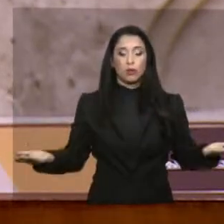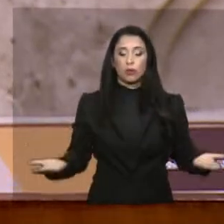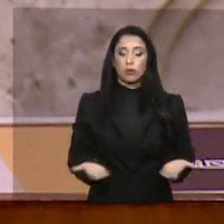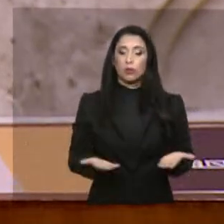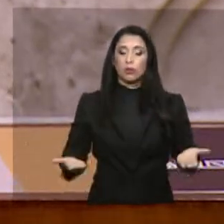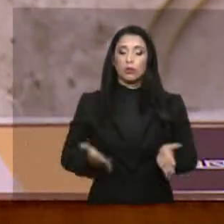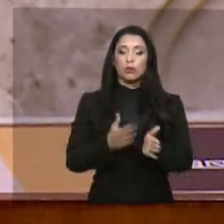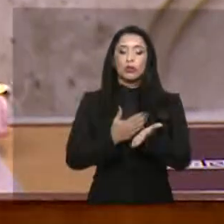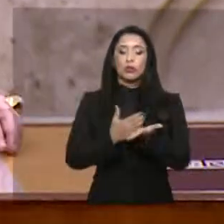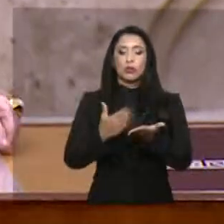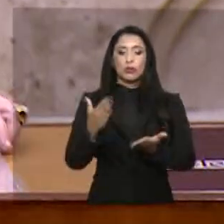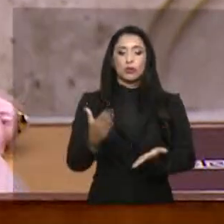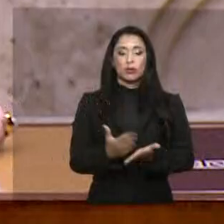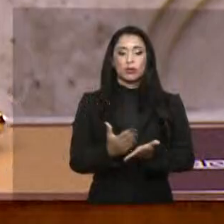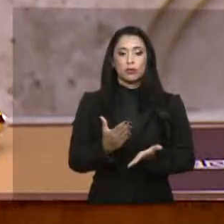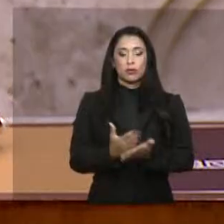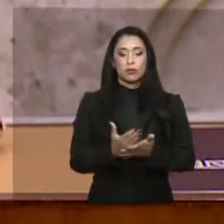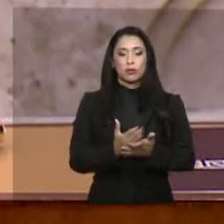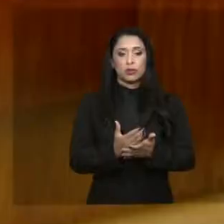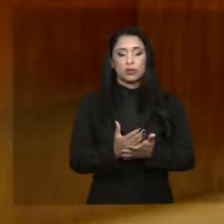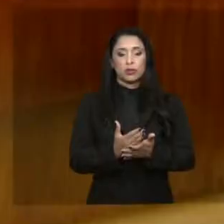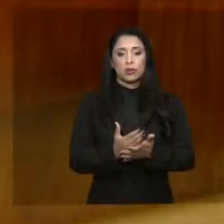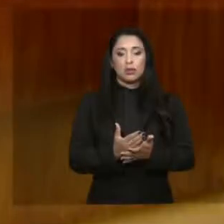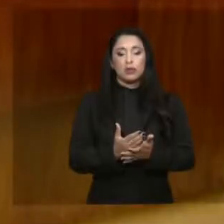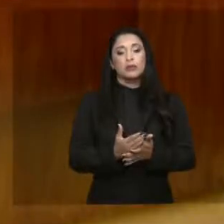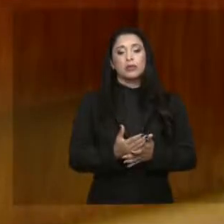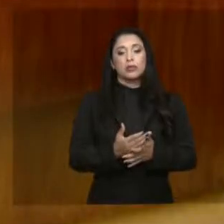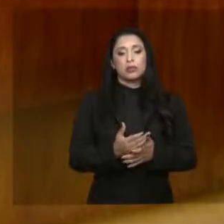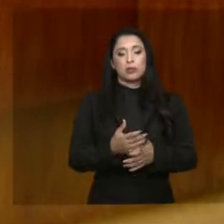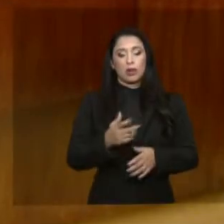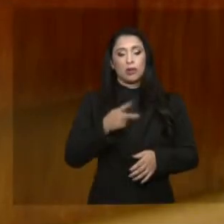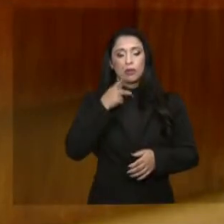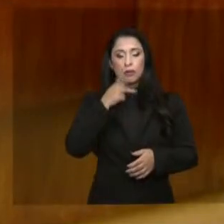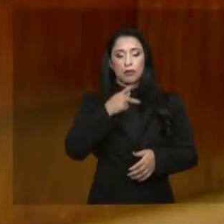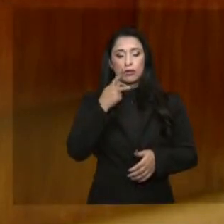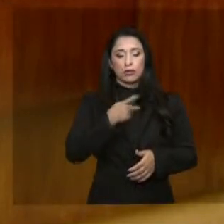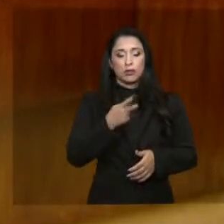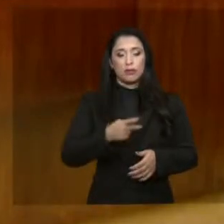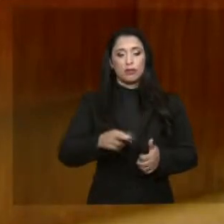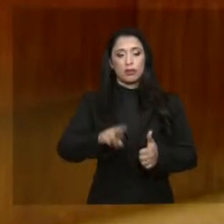hoje ouvindo o senhor Procurador-Geral da República.